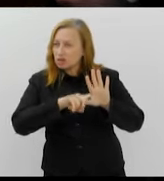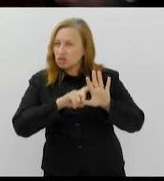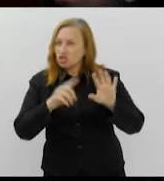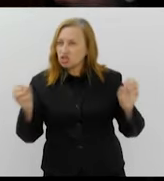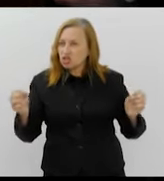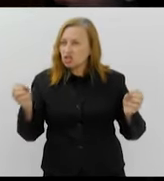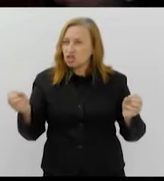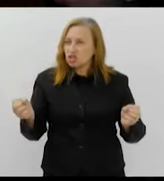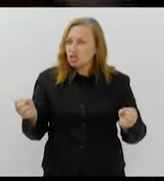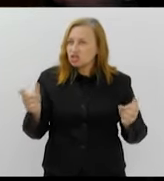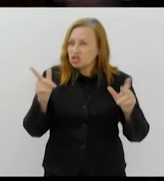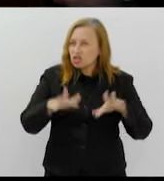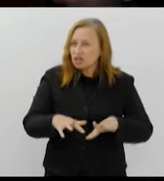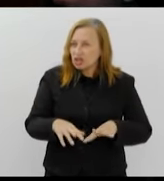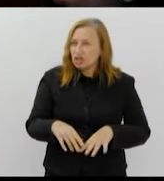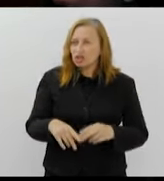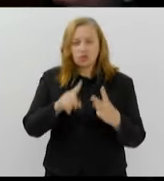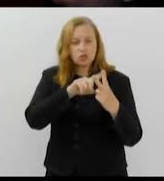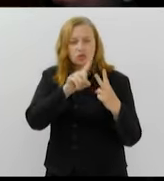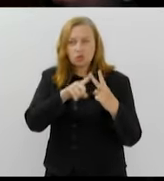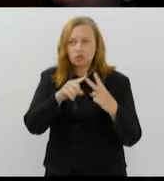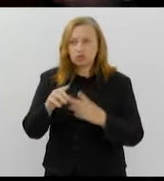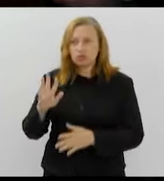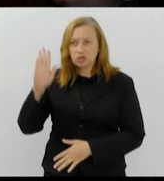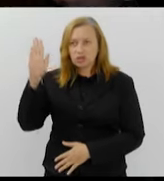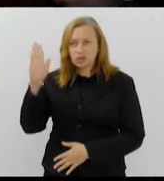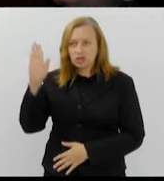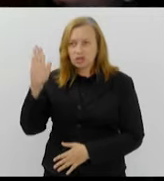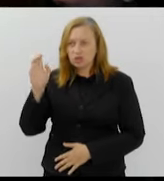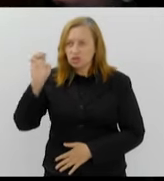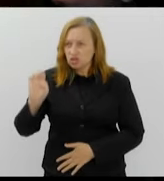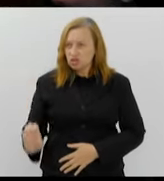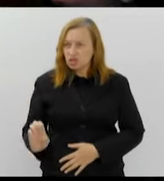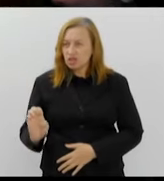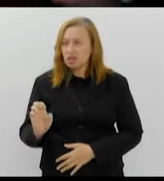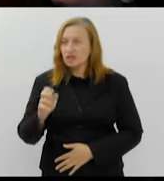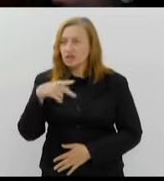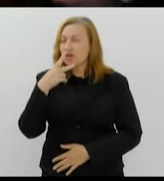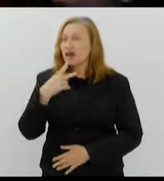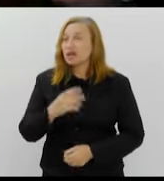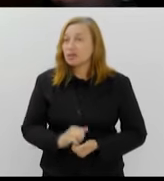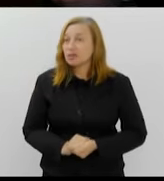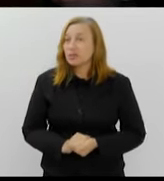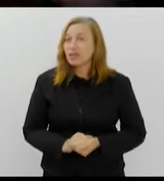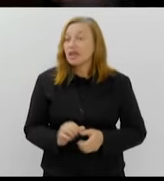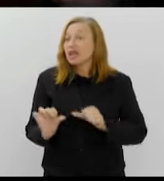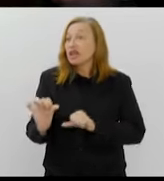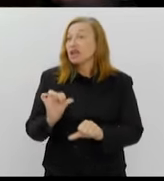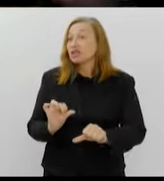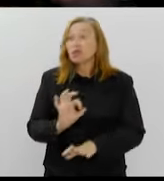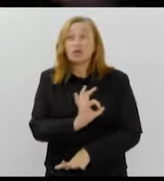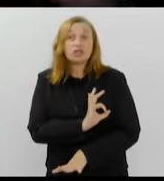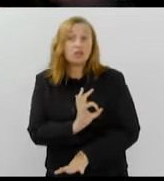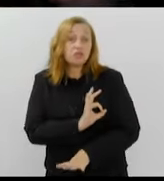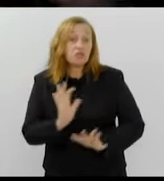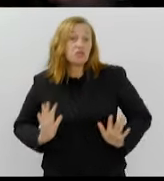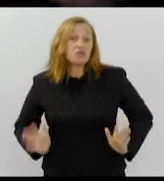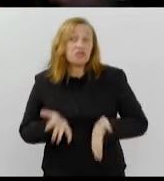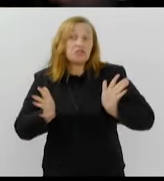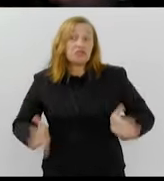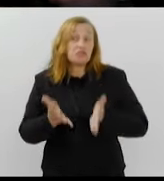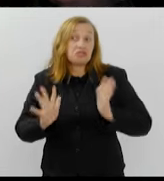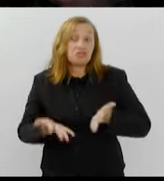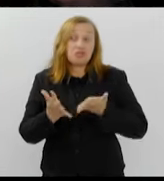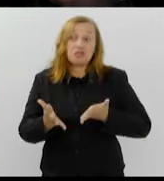candidatos de esquerda faz já surgiu o rumor de uma candidatura dizendo que a troca da polícia foi motivada